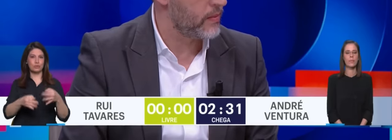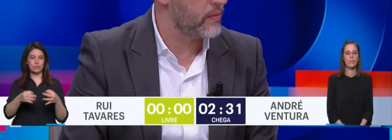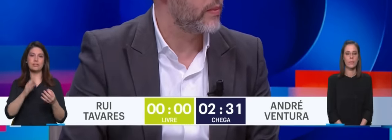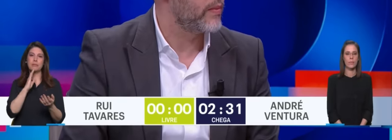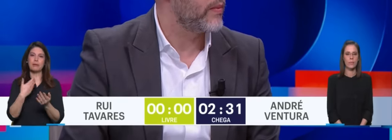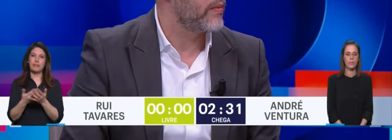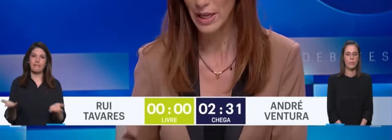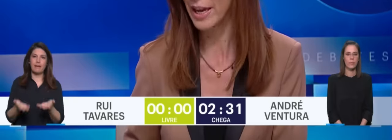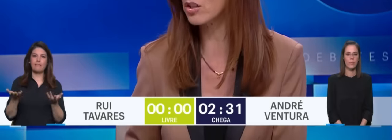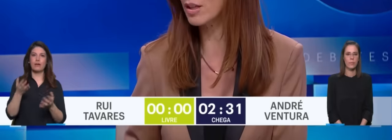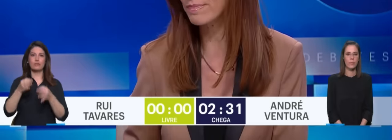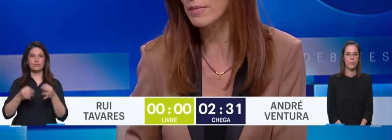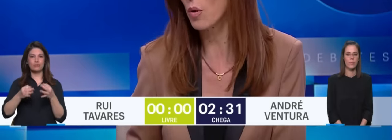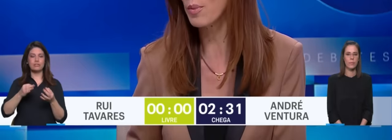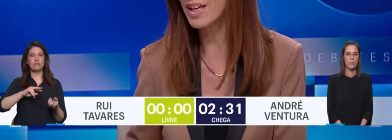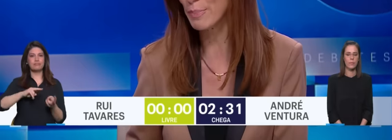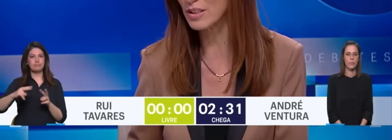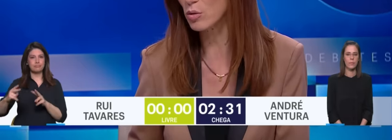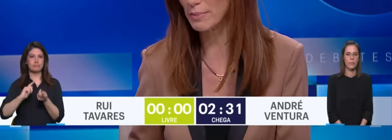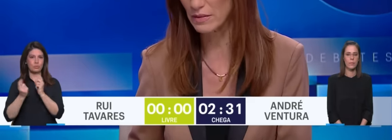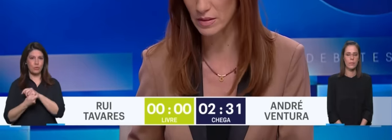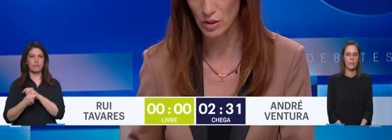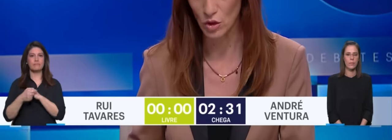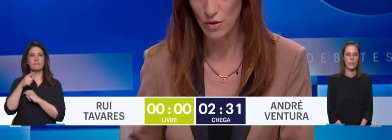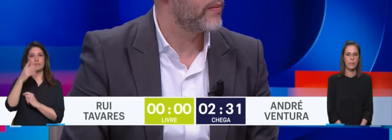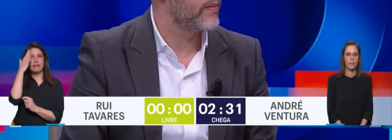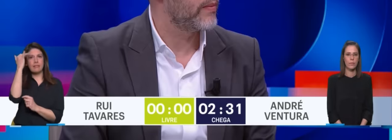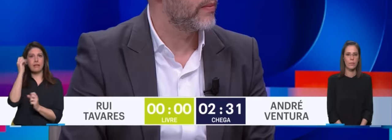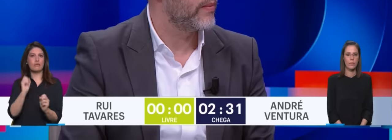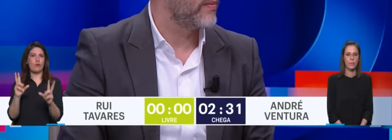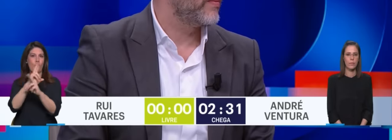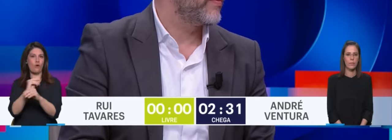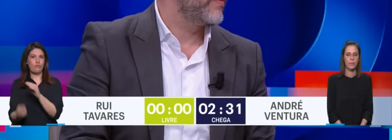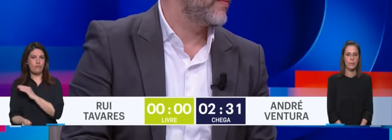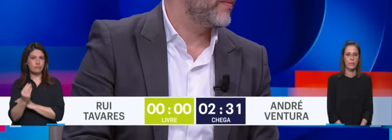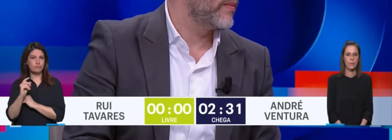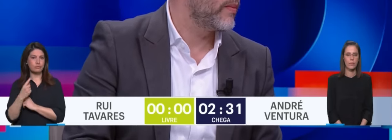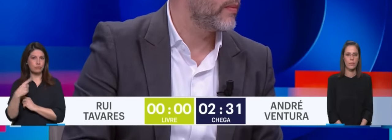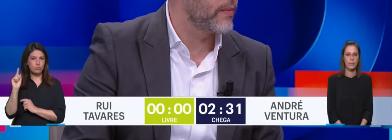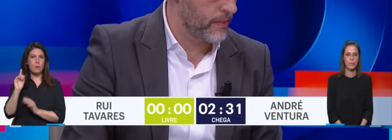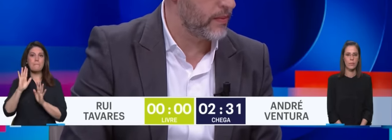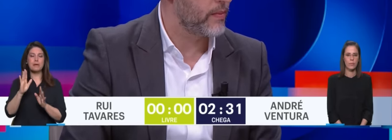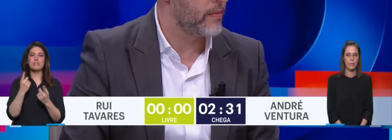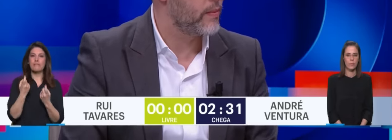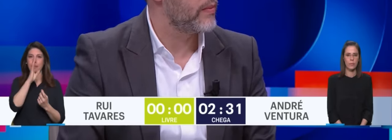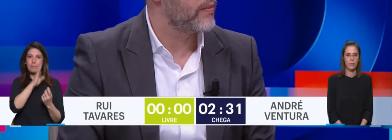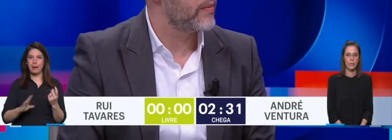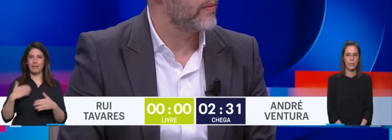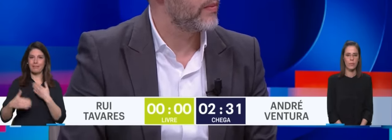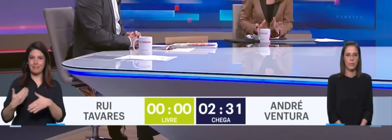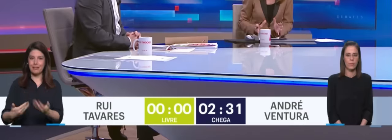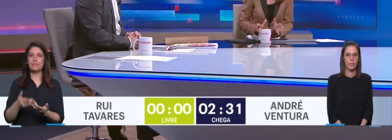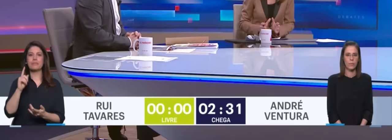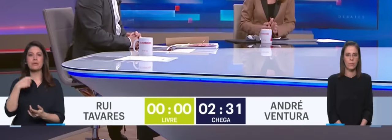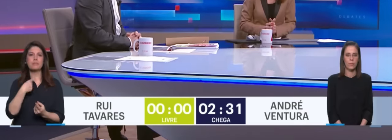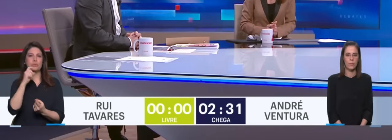reforma da Justiça esta não é uma ideia particularmente nova mas tem faltado executá-la no eventual acordo com o